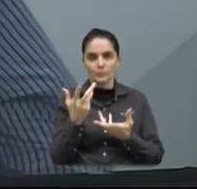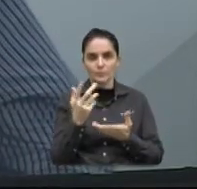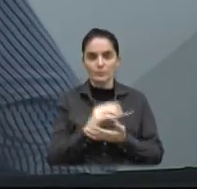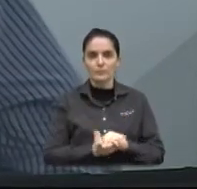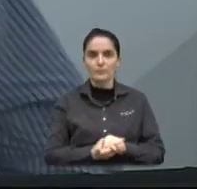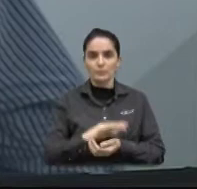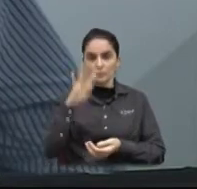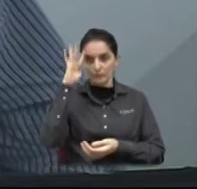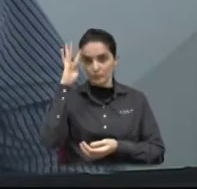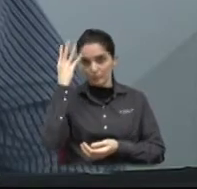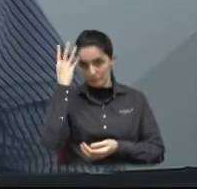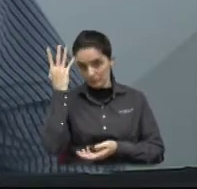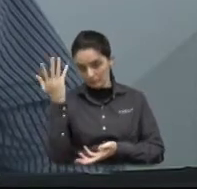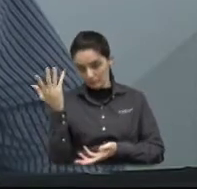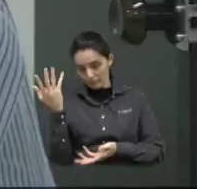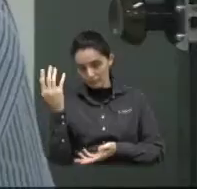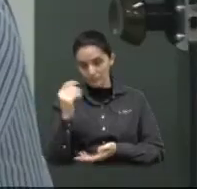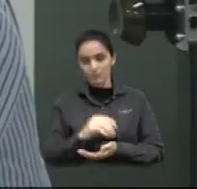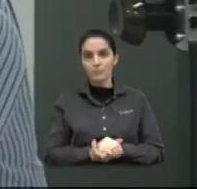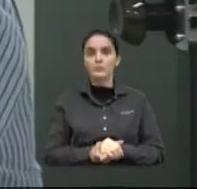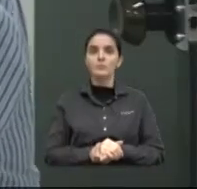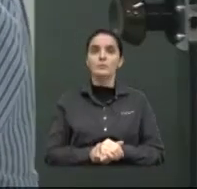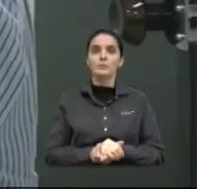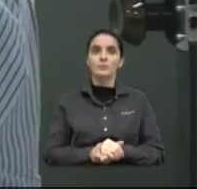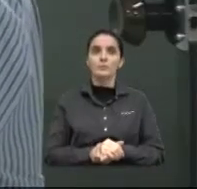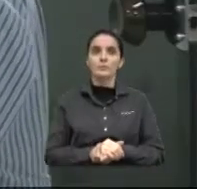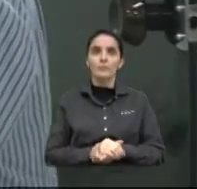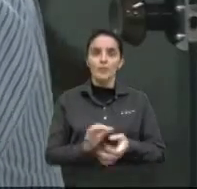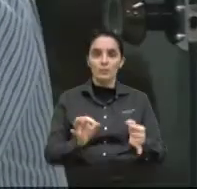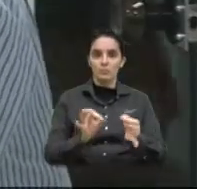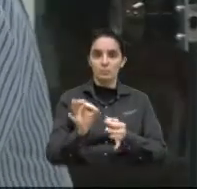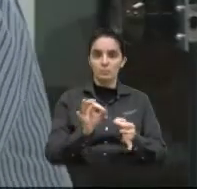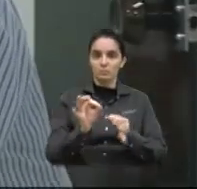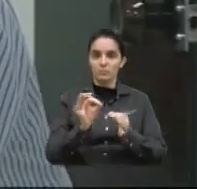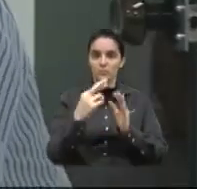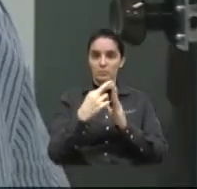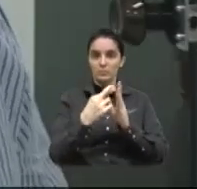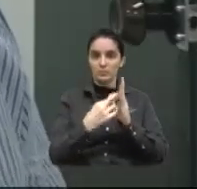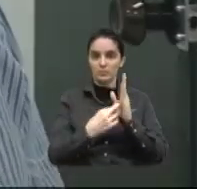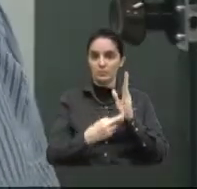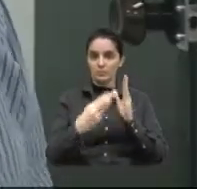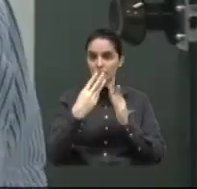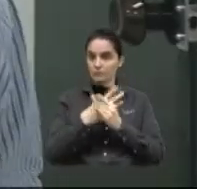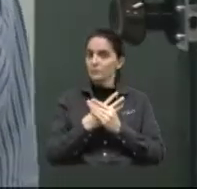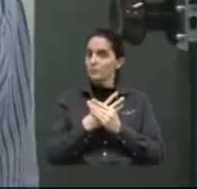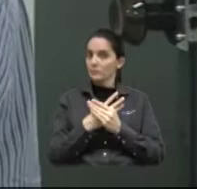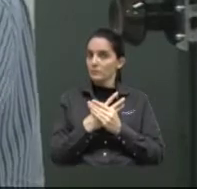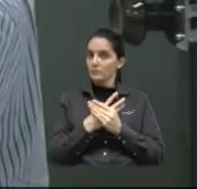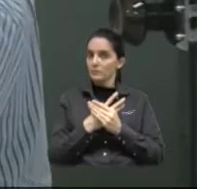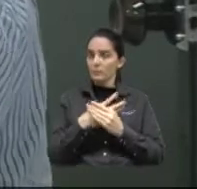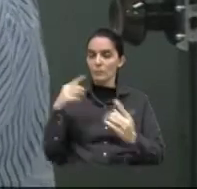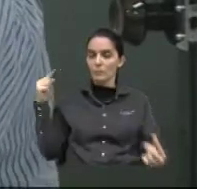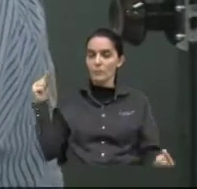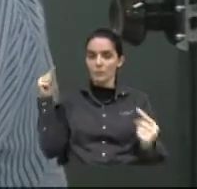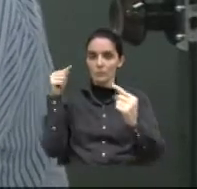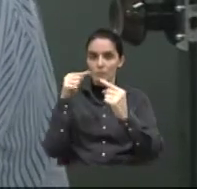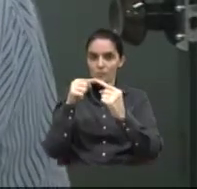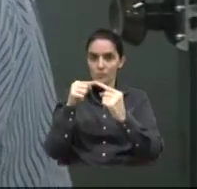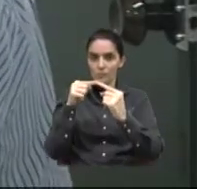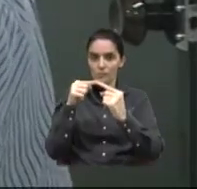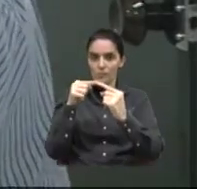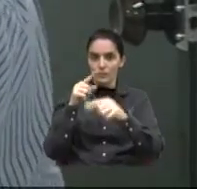foi fazer algumas adequações ao regimento interno da câmara com a finalidade de ampliar